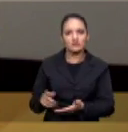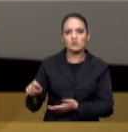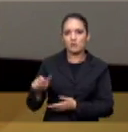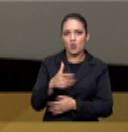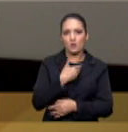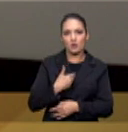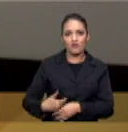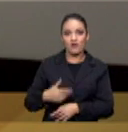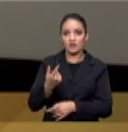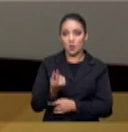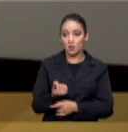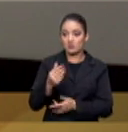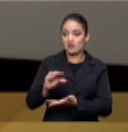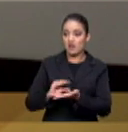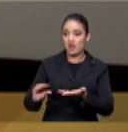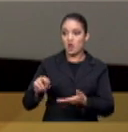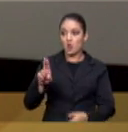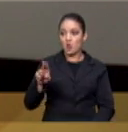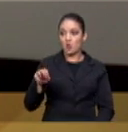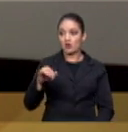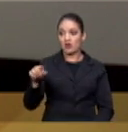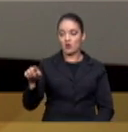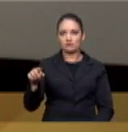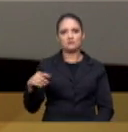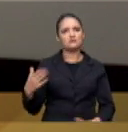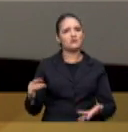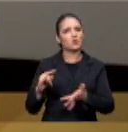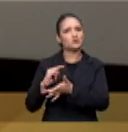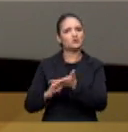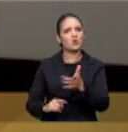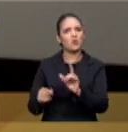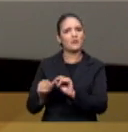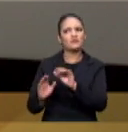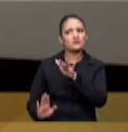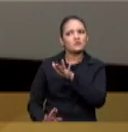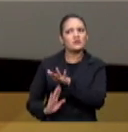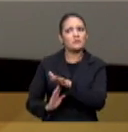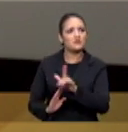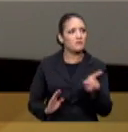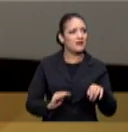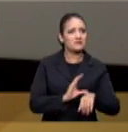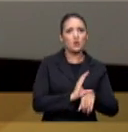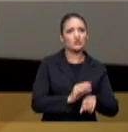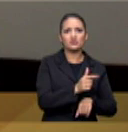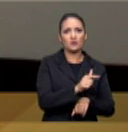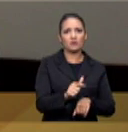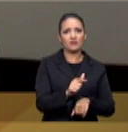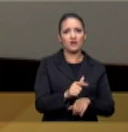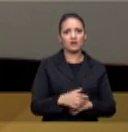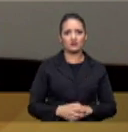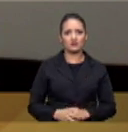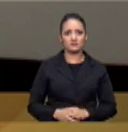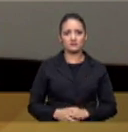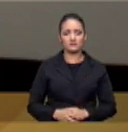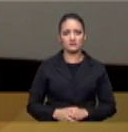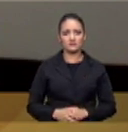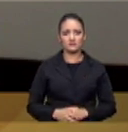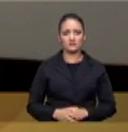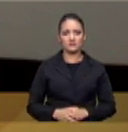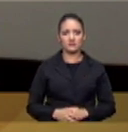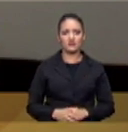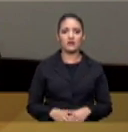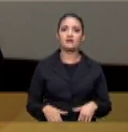União. Um parecer restringiu aquilo que a Constituição não restringiu. A instrução normativa